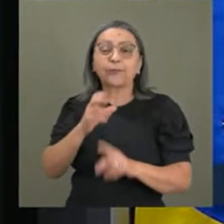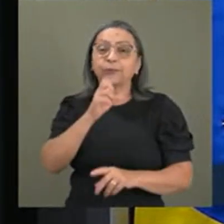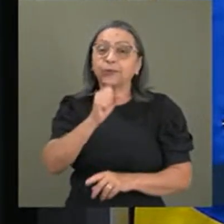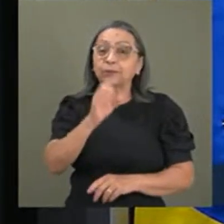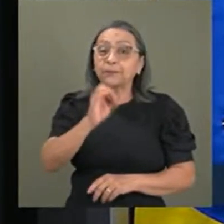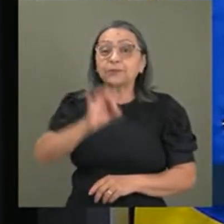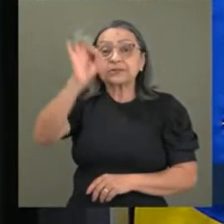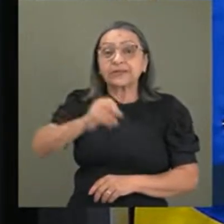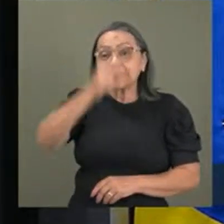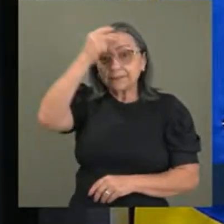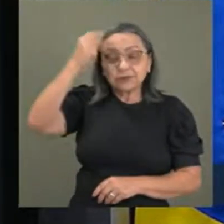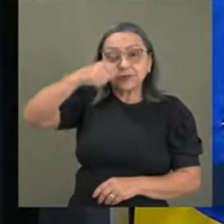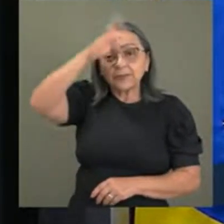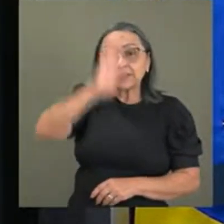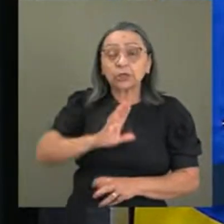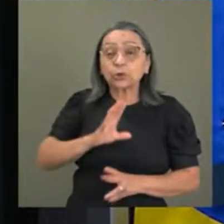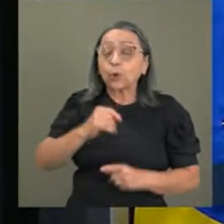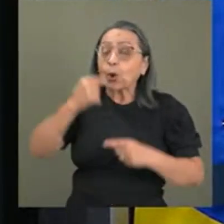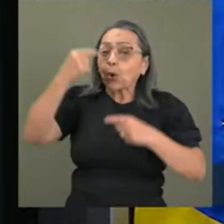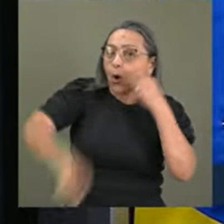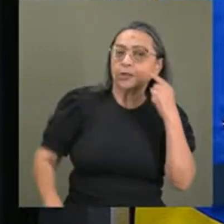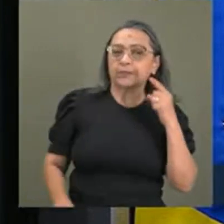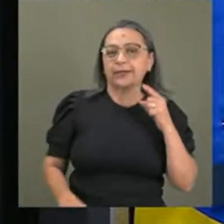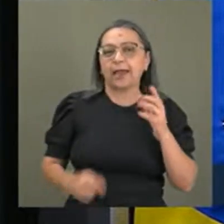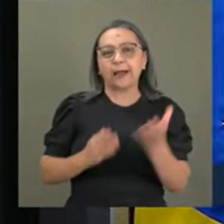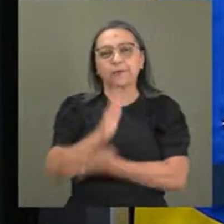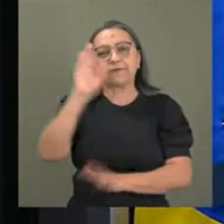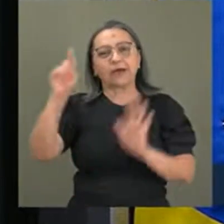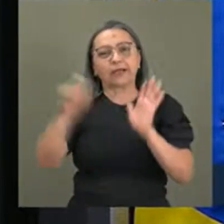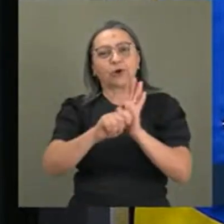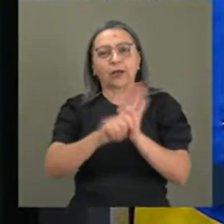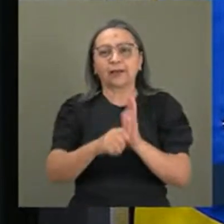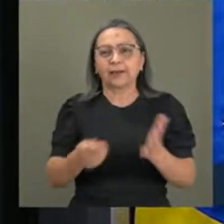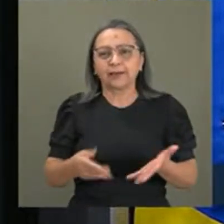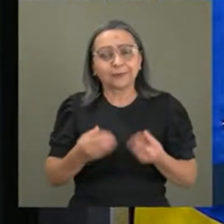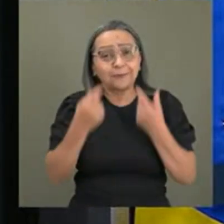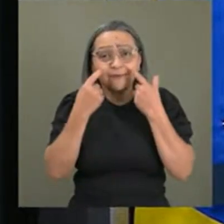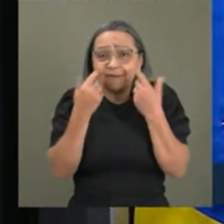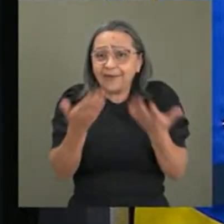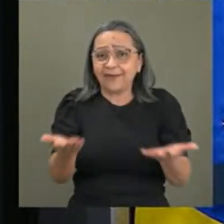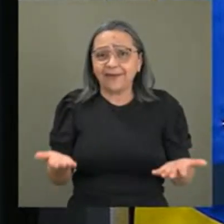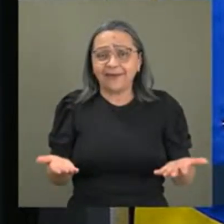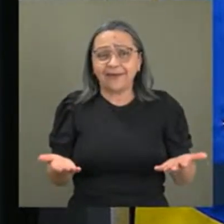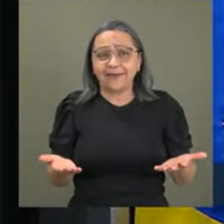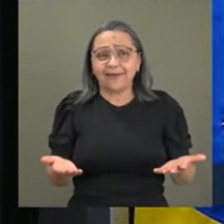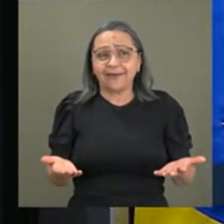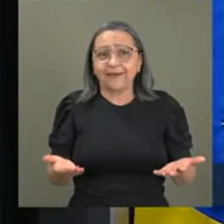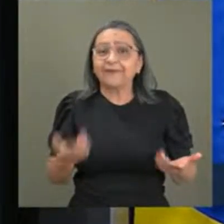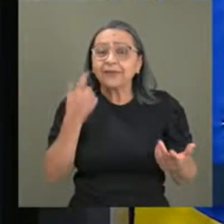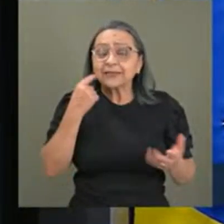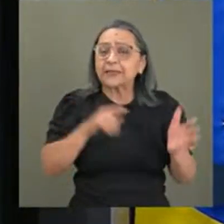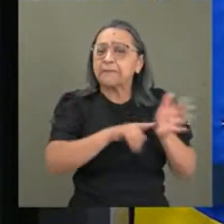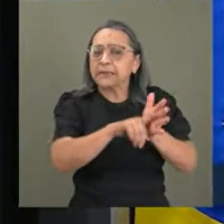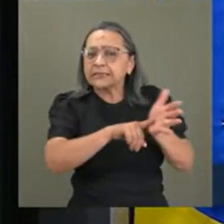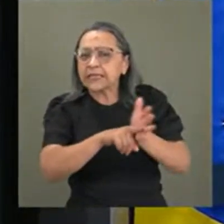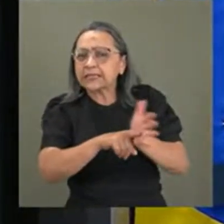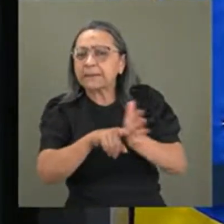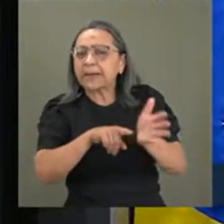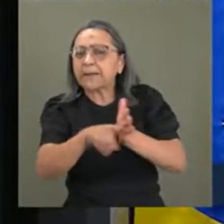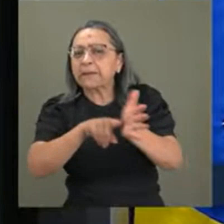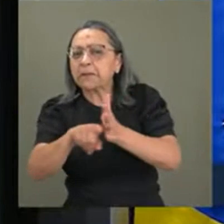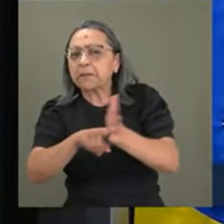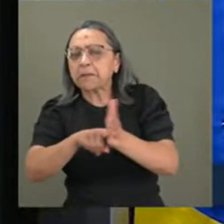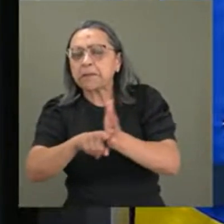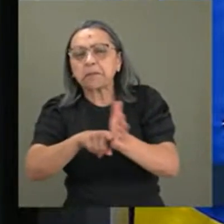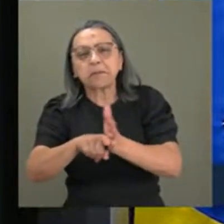80% do brasileiro, no mínimo, é contra a legalização das drogas, basta você ver as pesquisas de opinião sobre